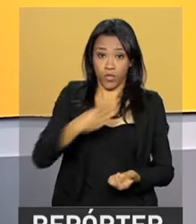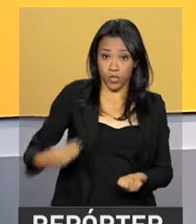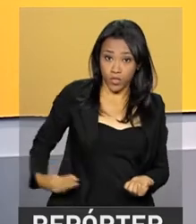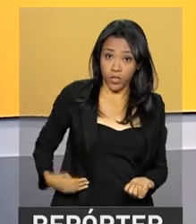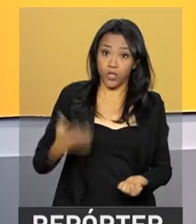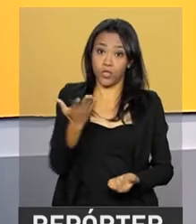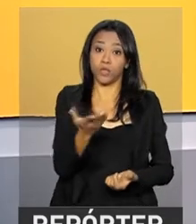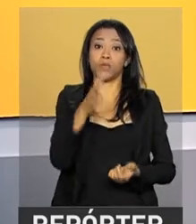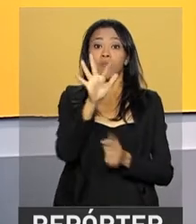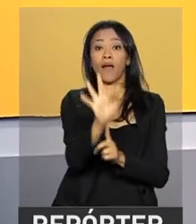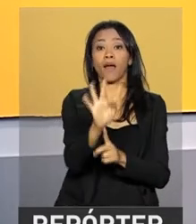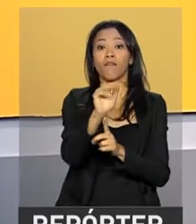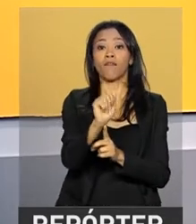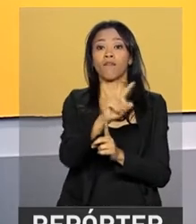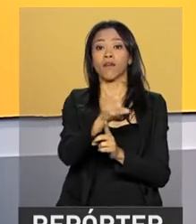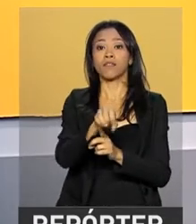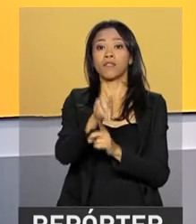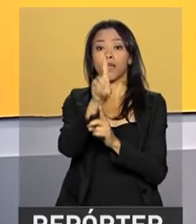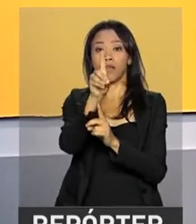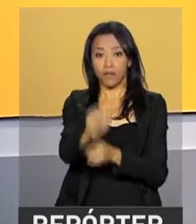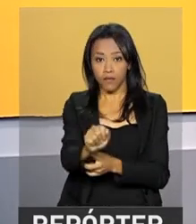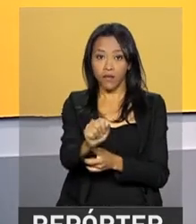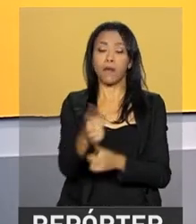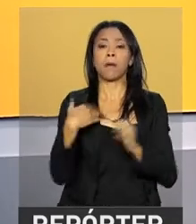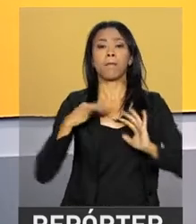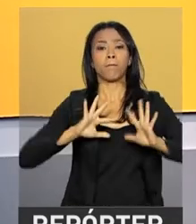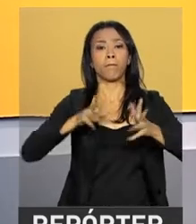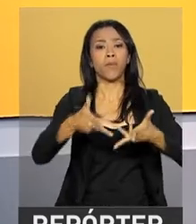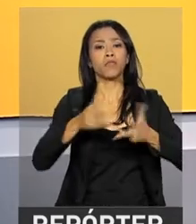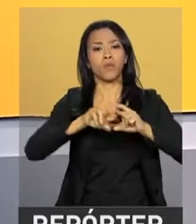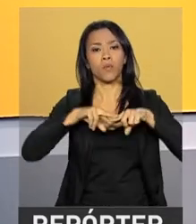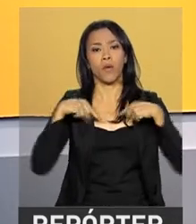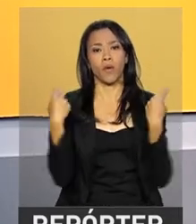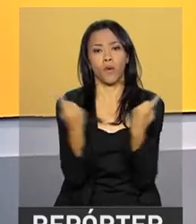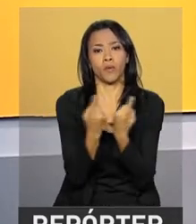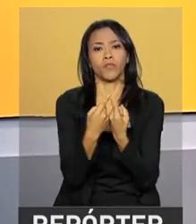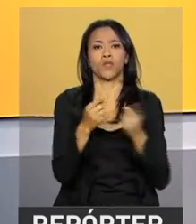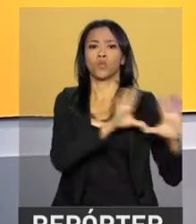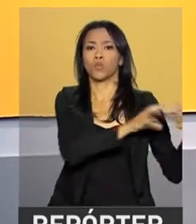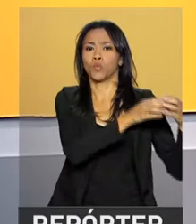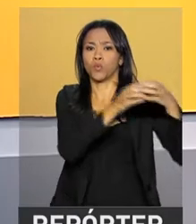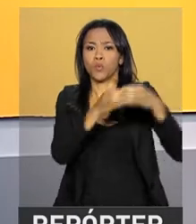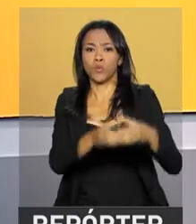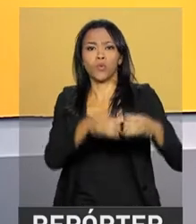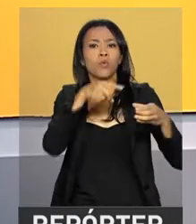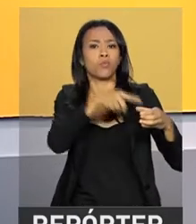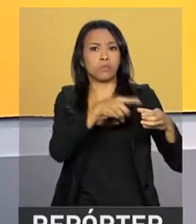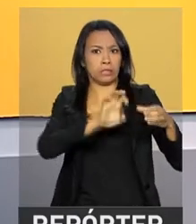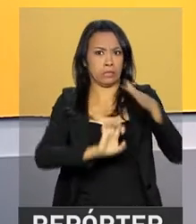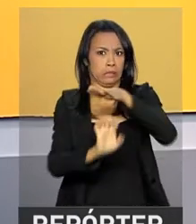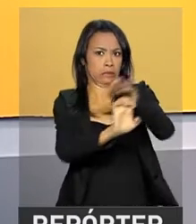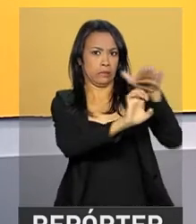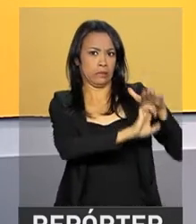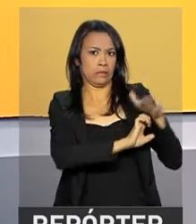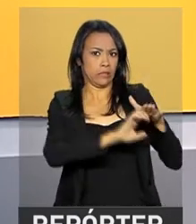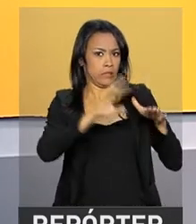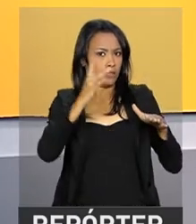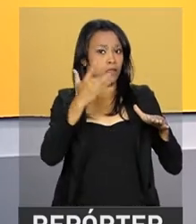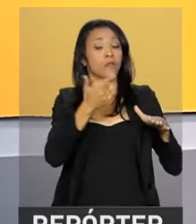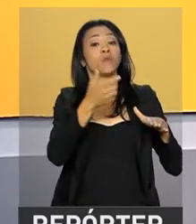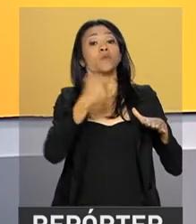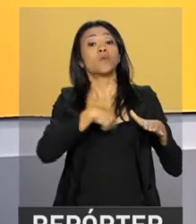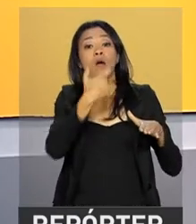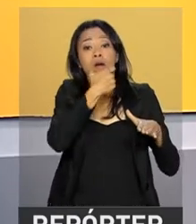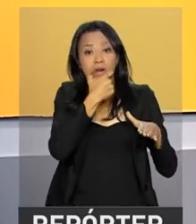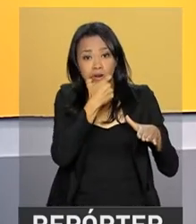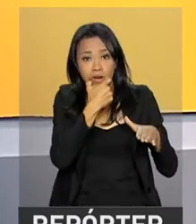meirelles participou de uma reunião com a delegação empresarial do reino unido que está aqui em brasília o ministro